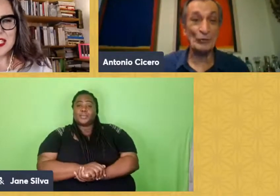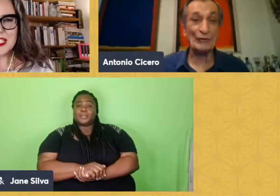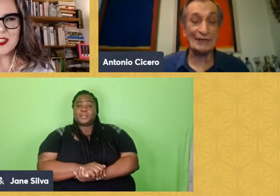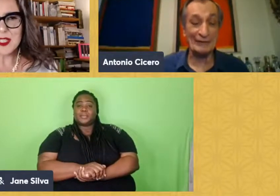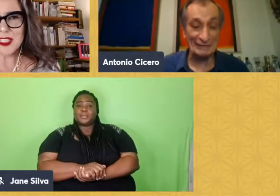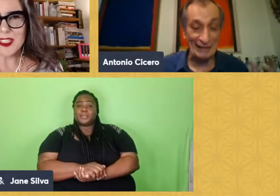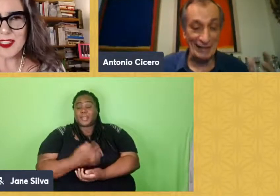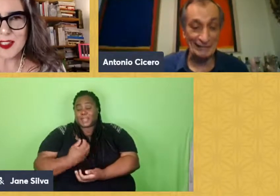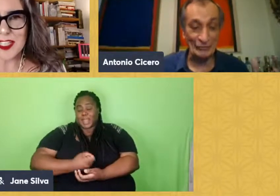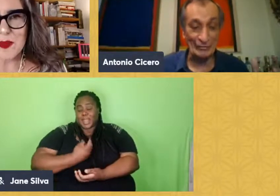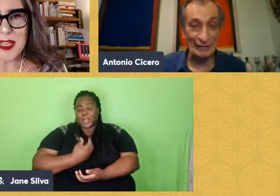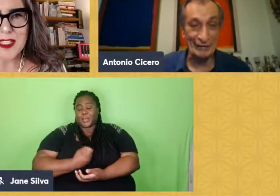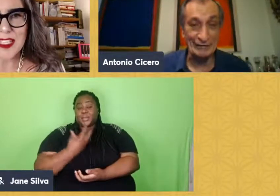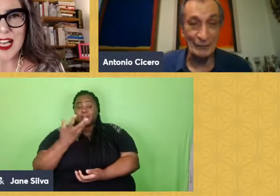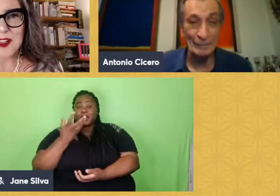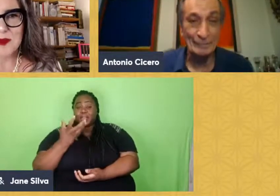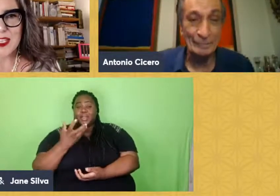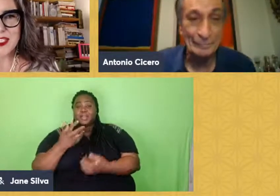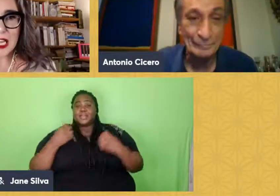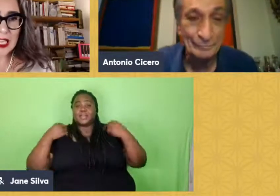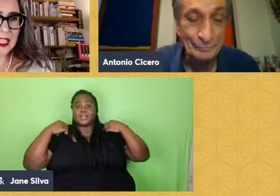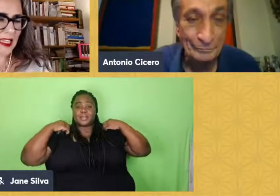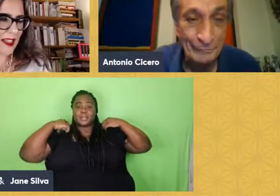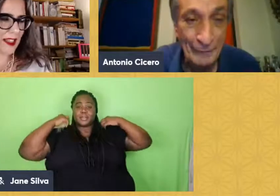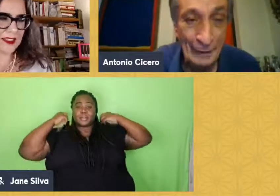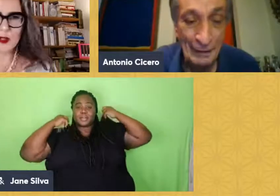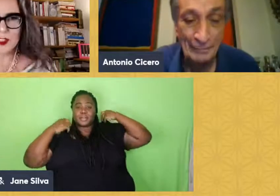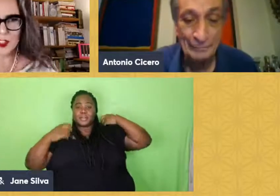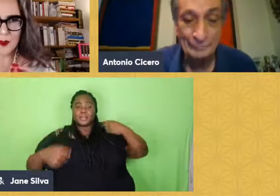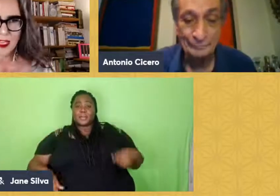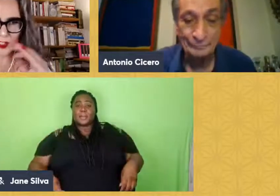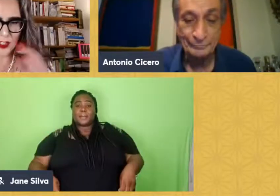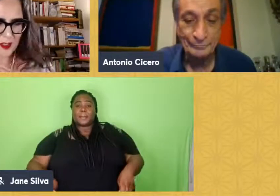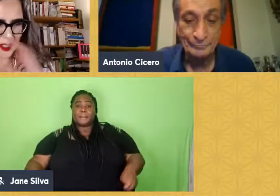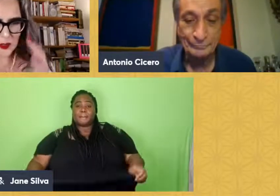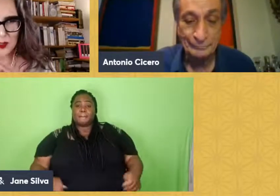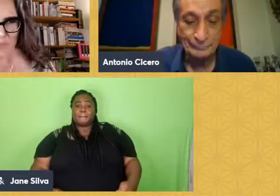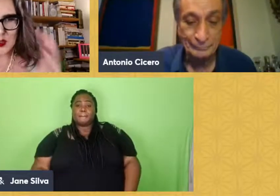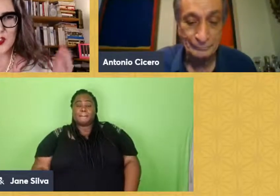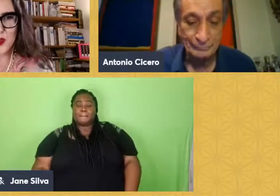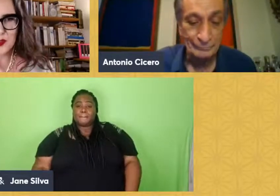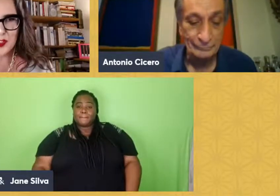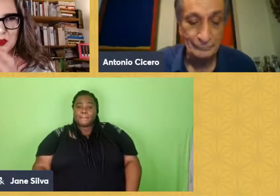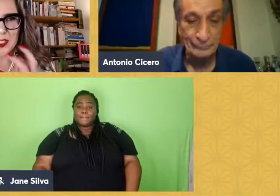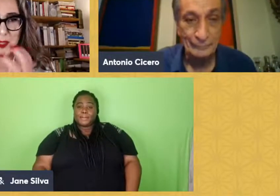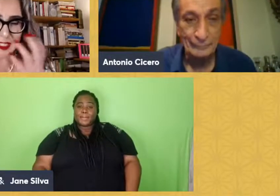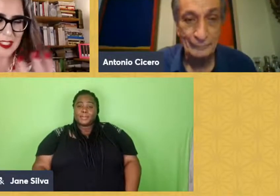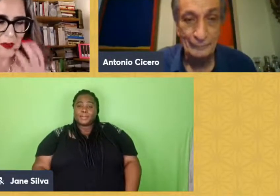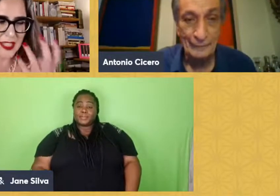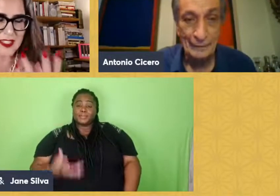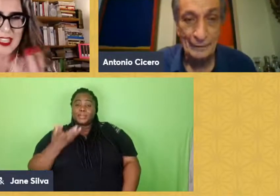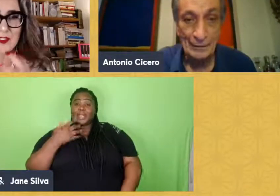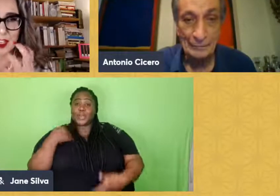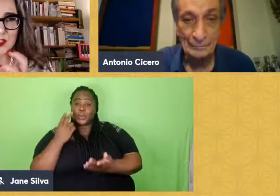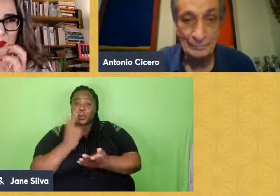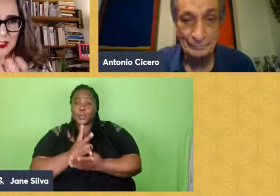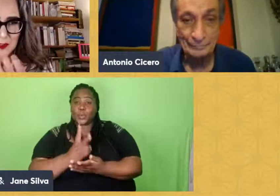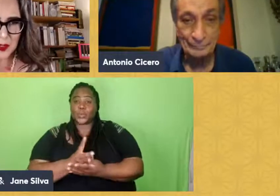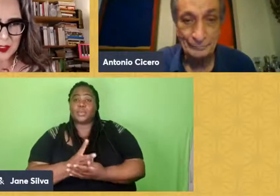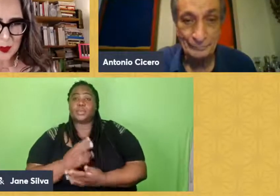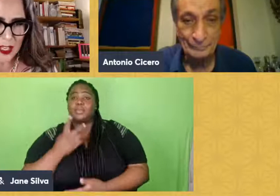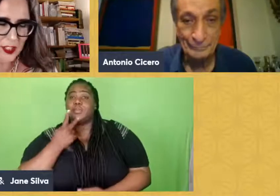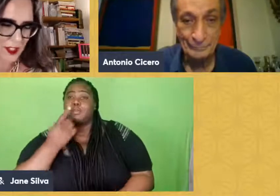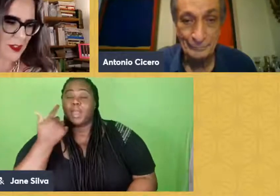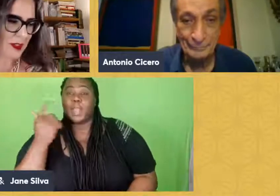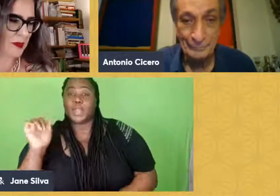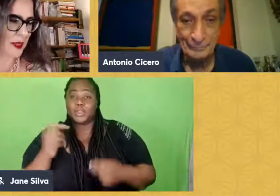Eu queria me arriscar aqui, não que a gente pare quero continuar te ouvindo aqui, mas queria me arriscar a falar de uma outra